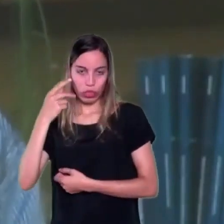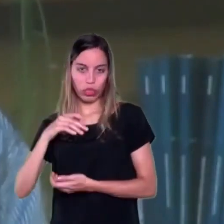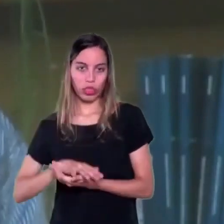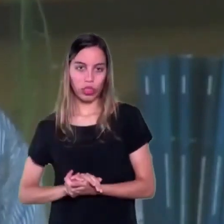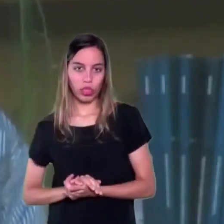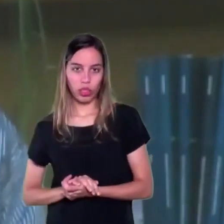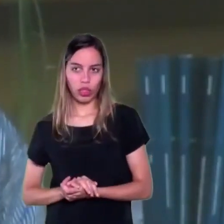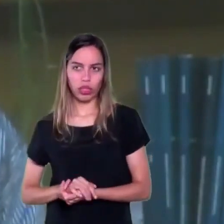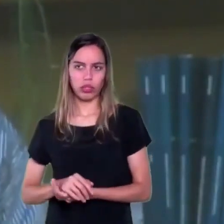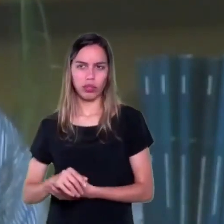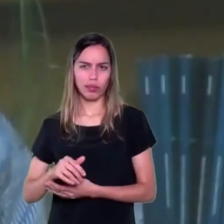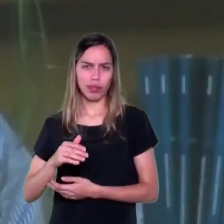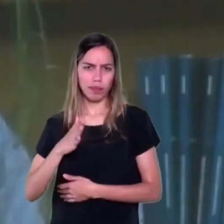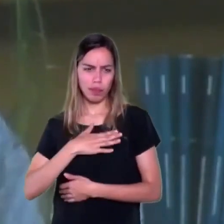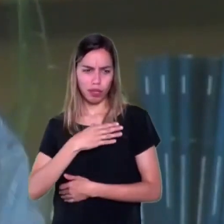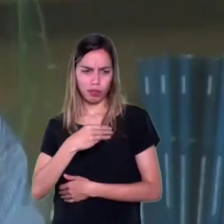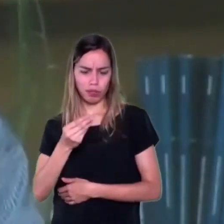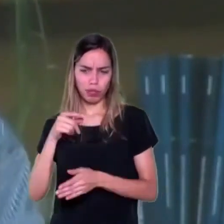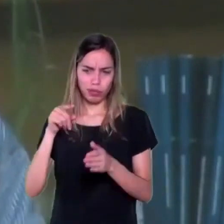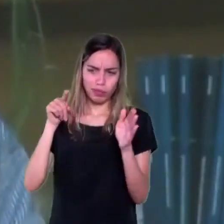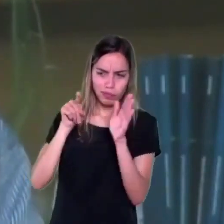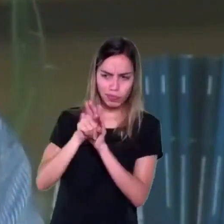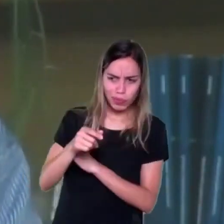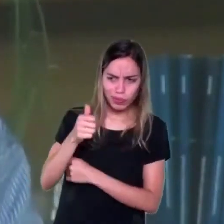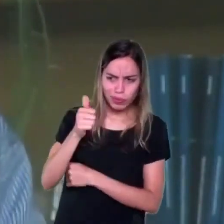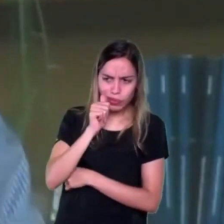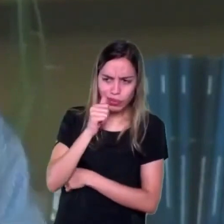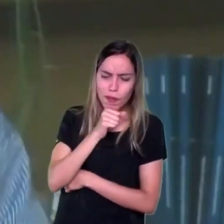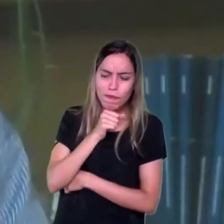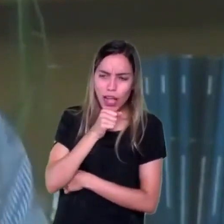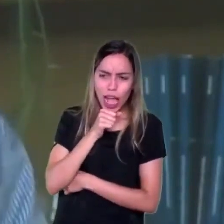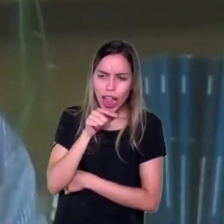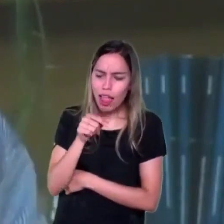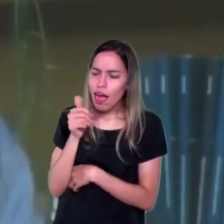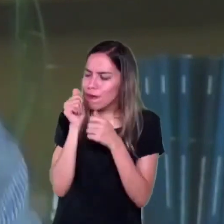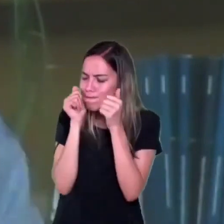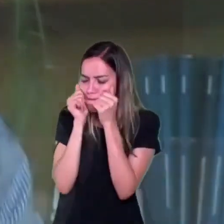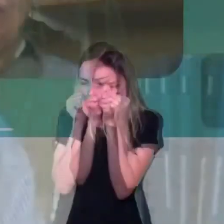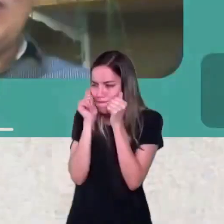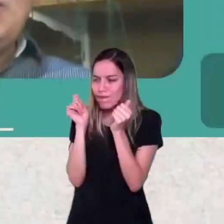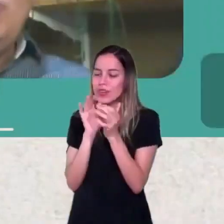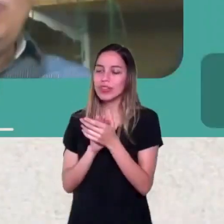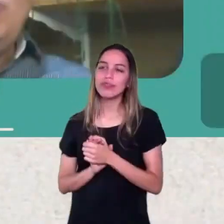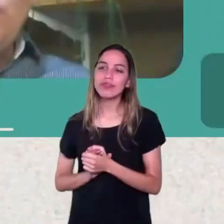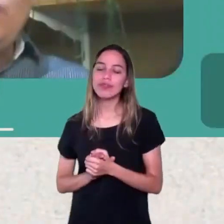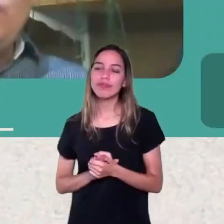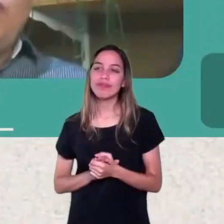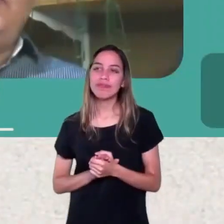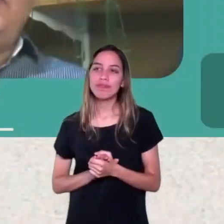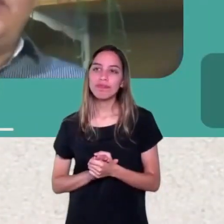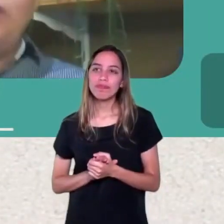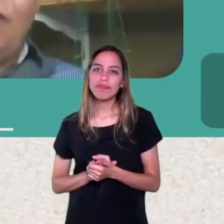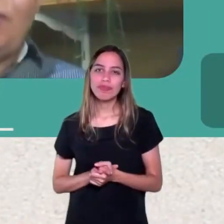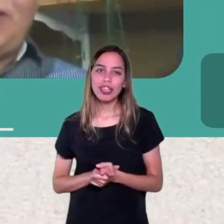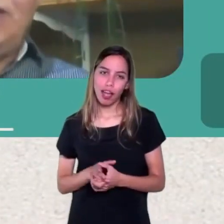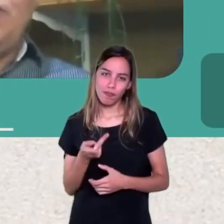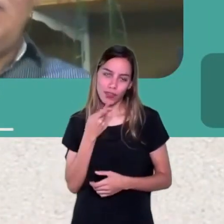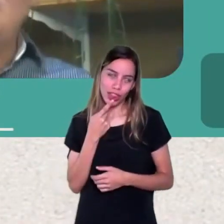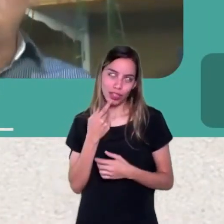senhorinha muito fofa, né? Usando a linguagem dos jovens, muito fofa, a dona Luísa, Maria